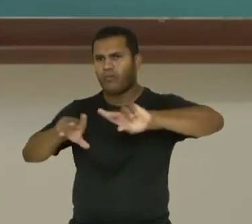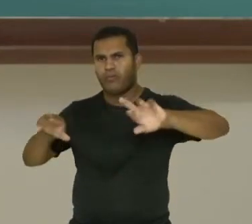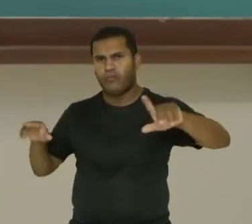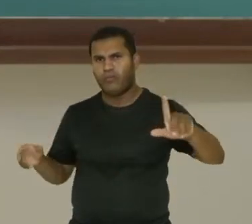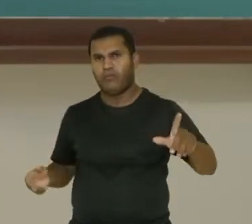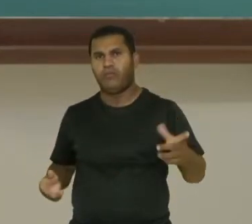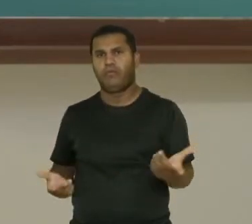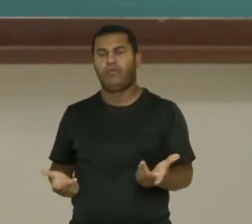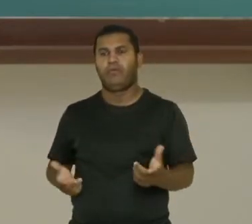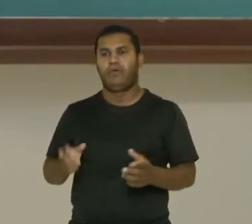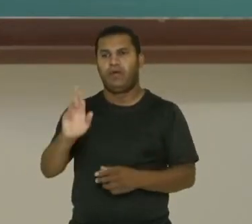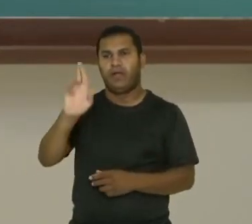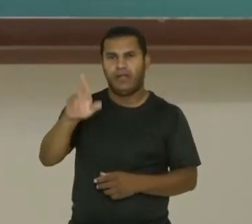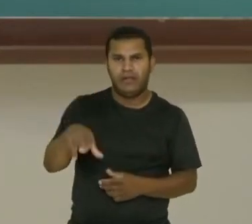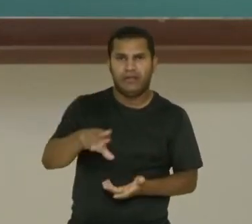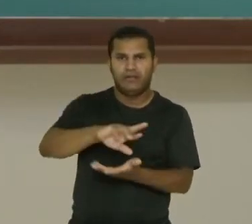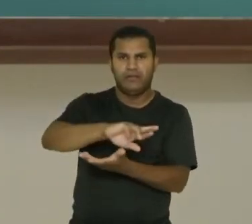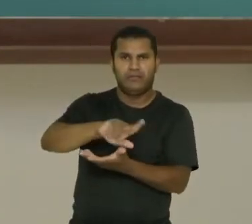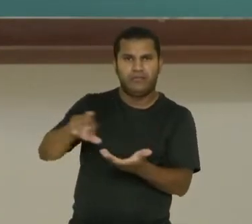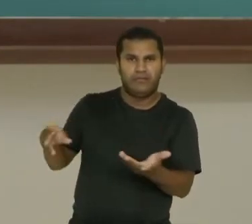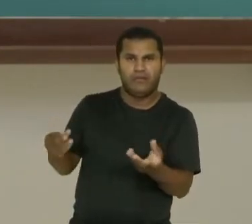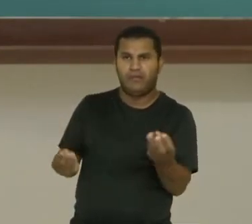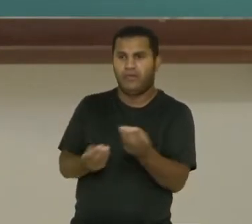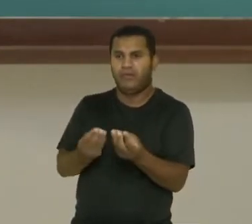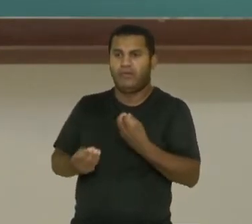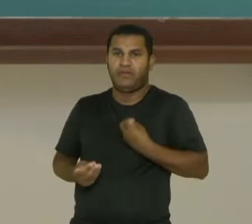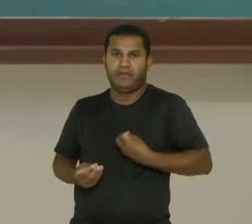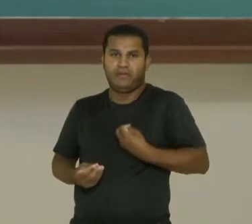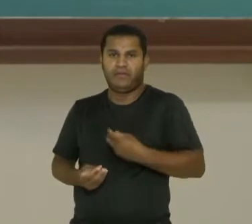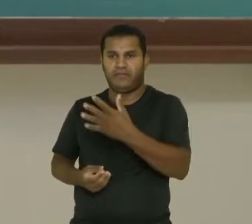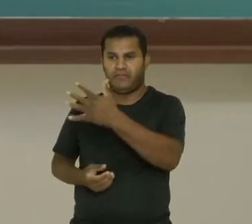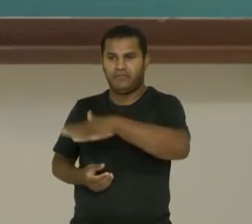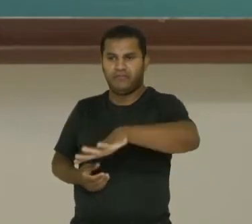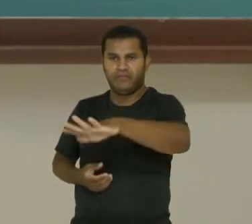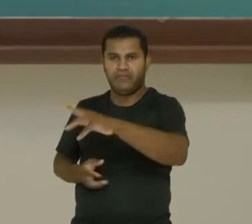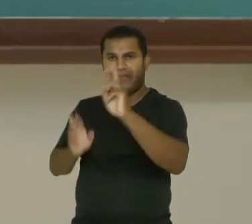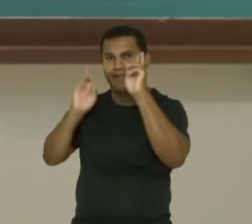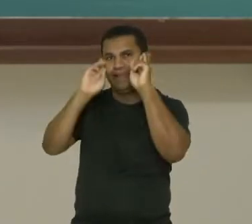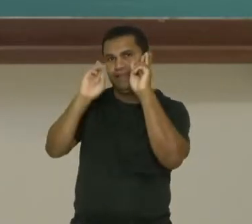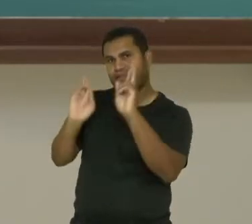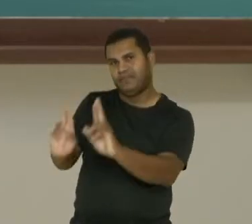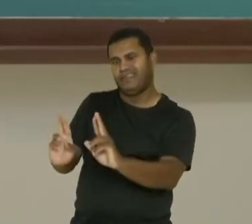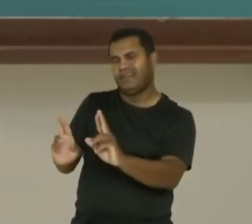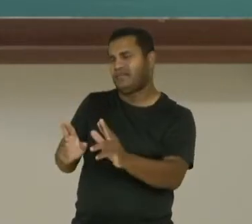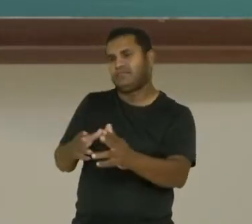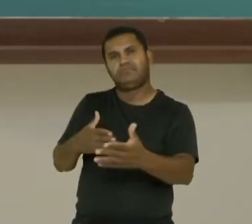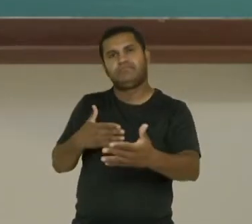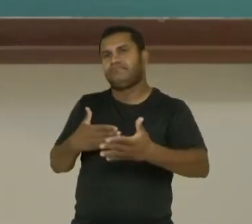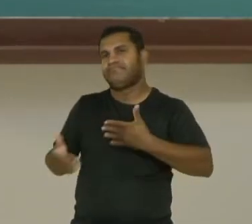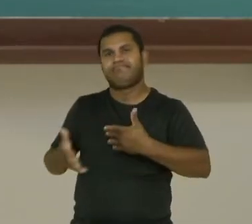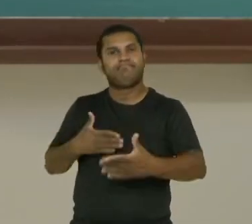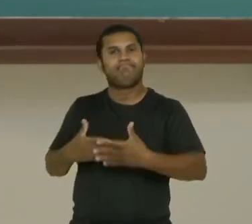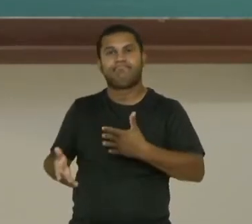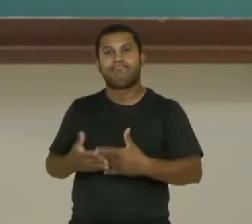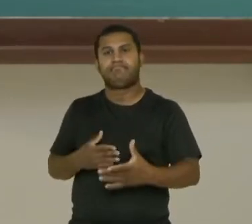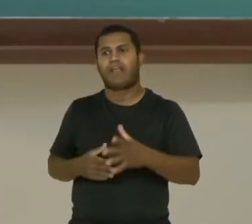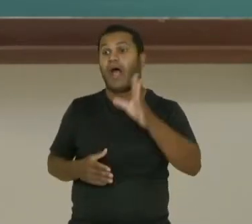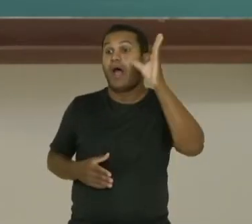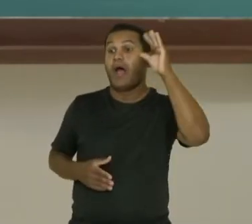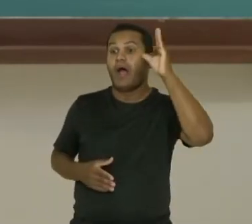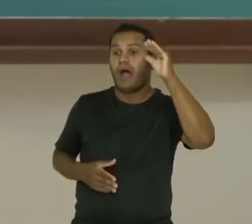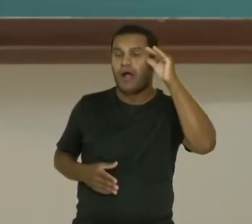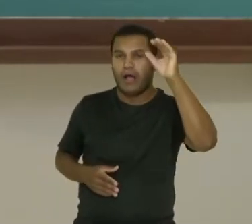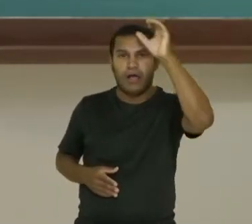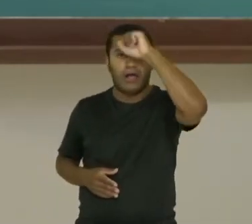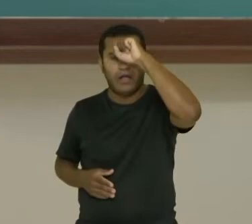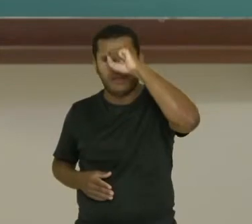tinham curiosidade em conhecer essa cultura e nem respeitá-la, mas sim tirar proveito do que esse povo pudesse oferecer de